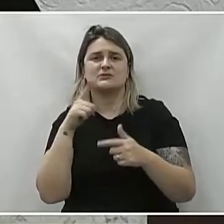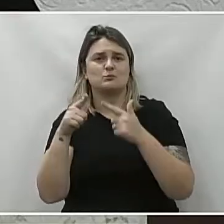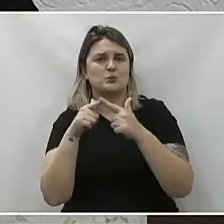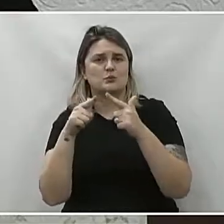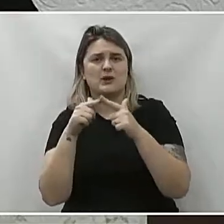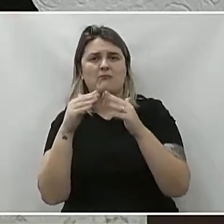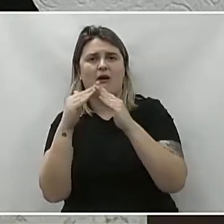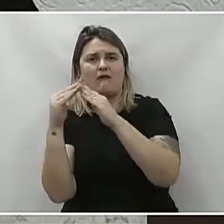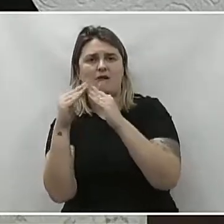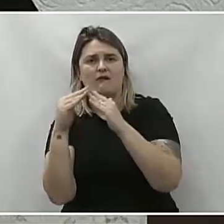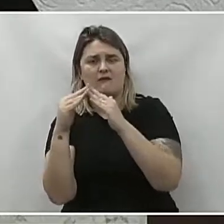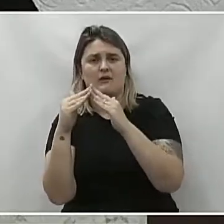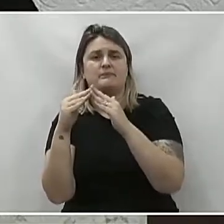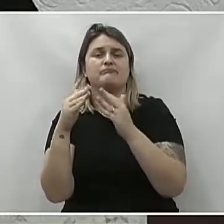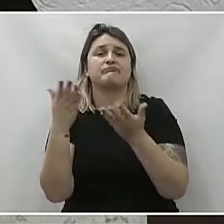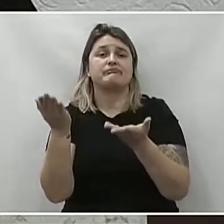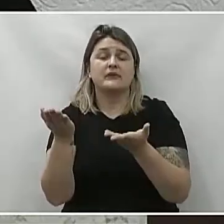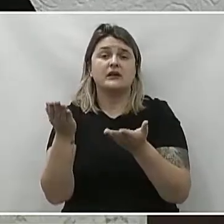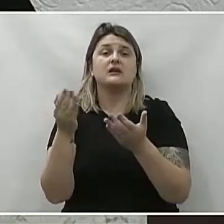péssimas condições